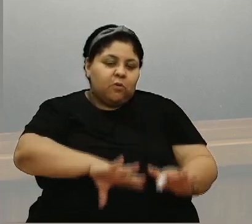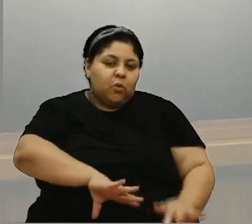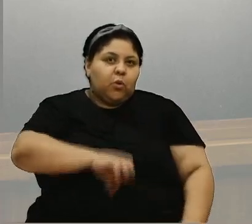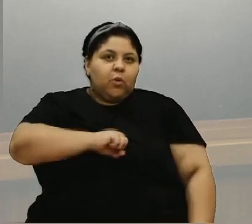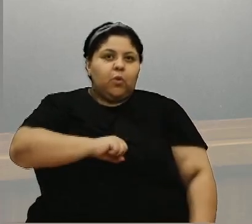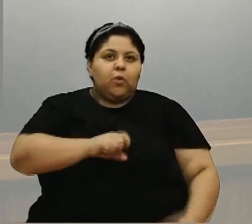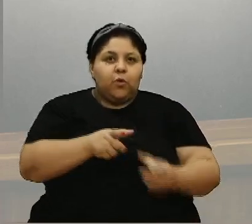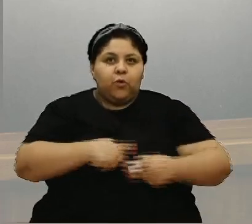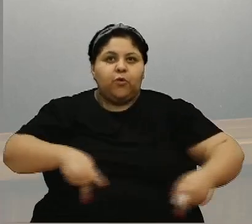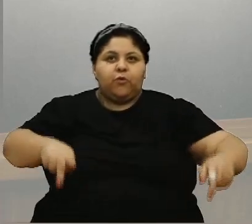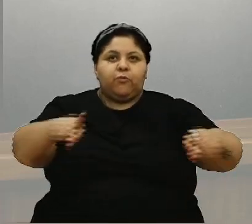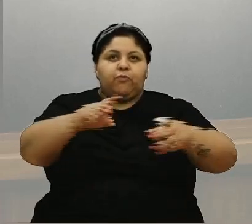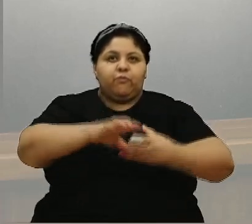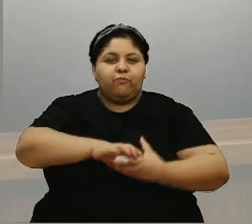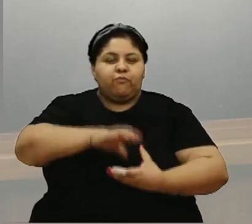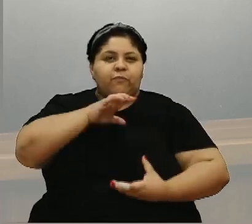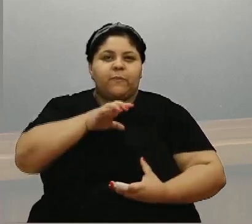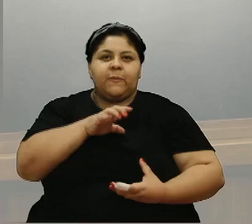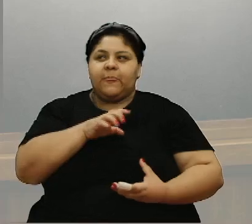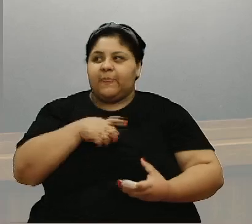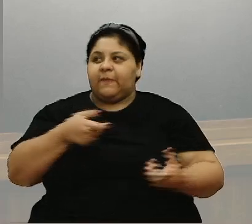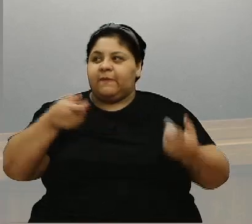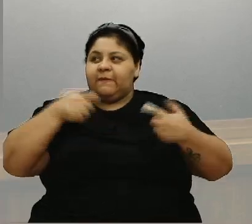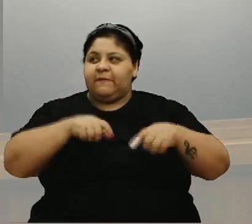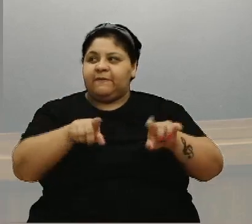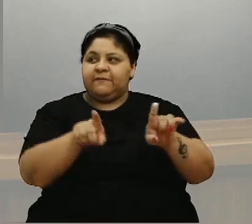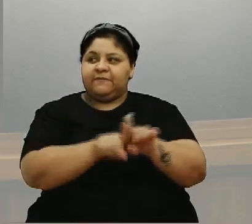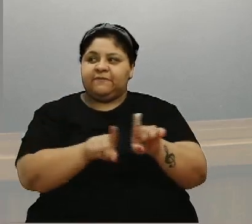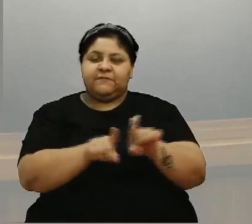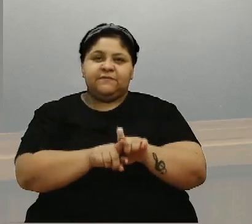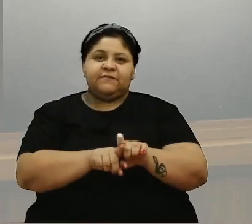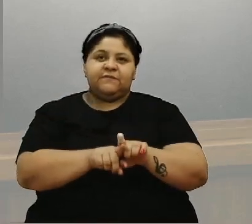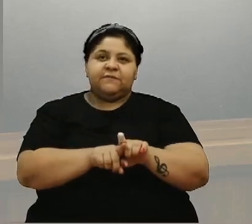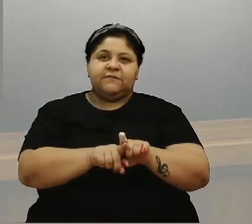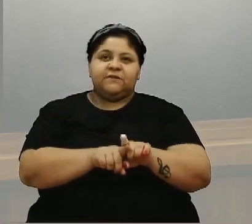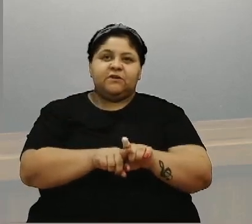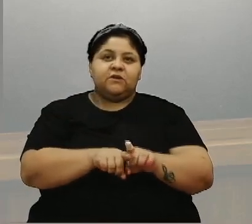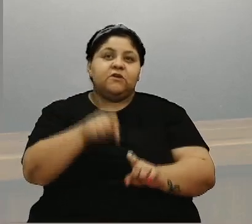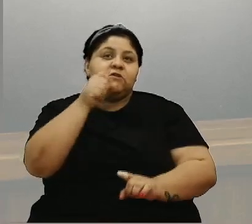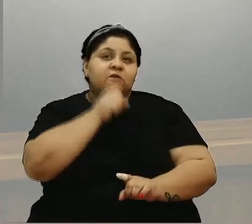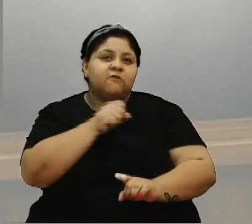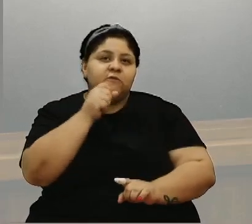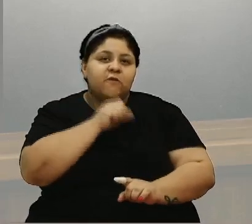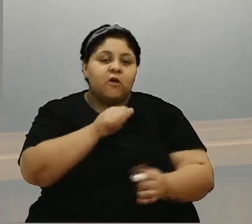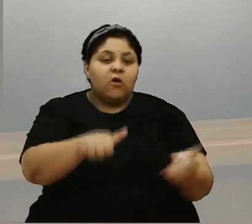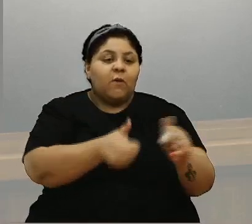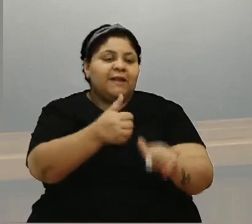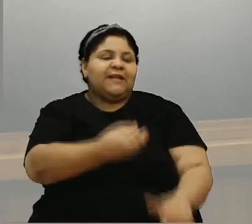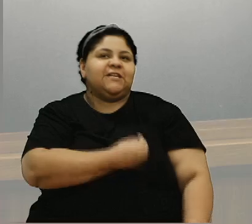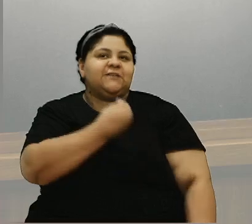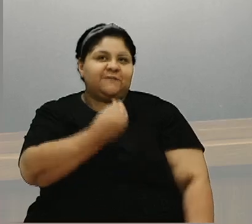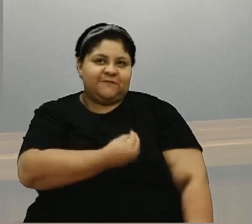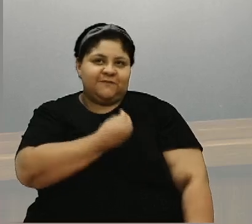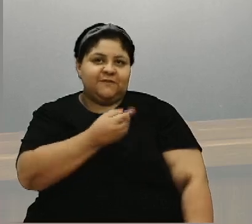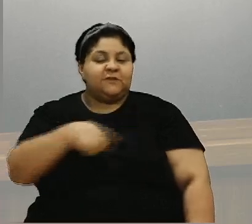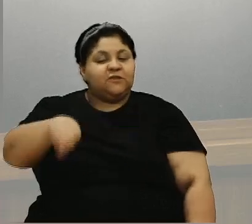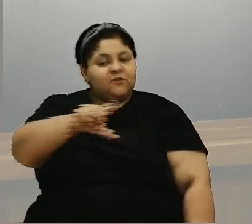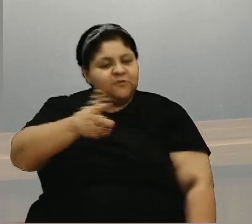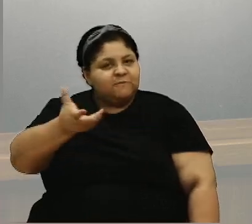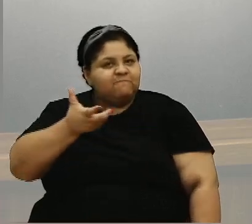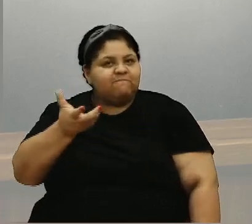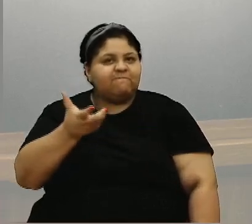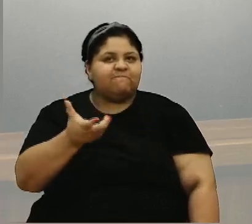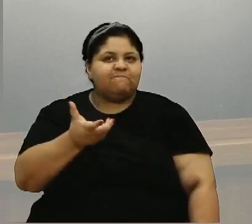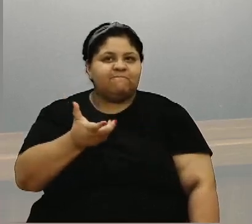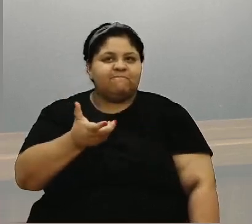tem aumentado muito e é necessário que ela envelheça com qualidade de vida. É isso que nós queremos